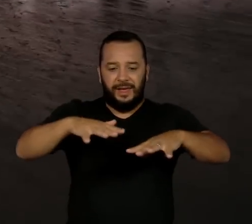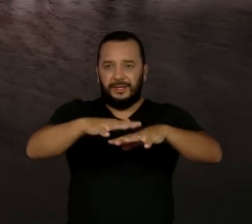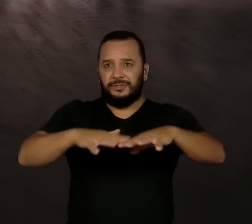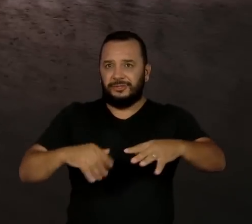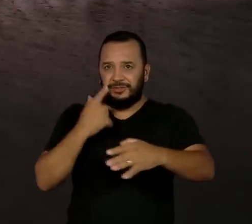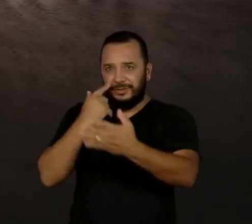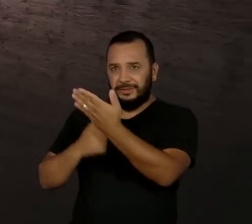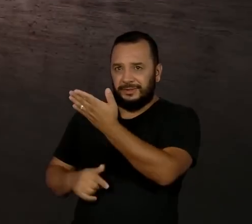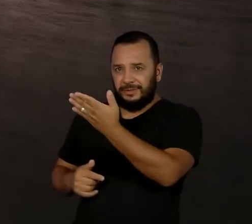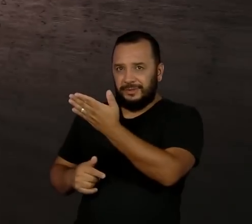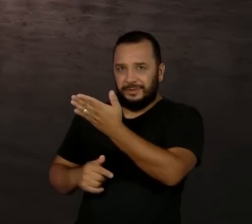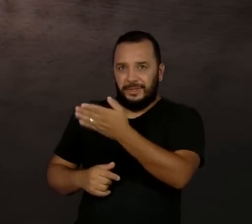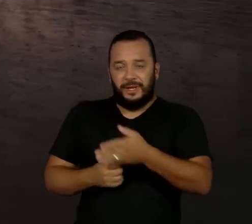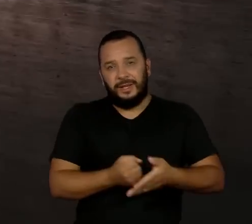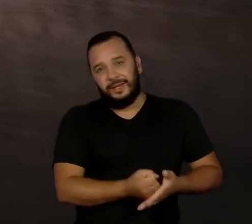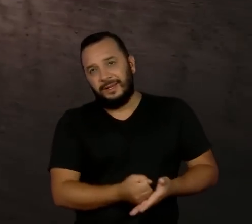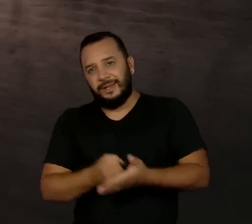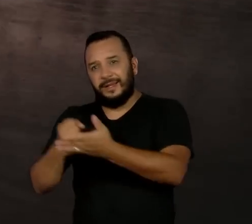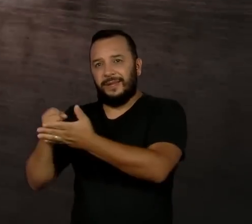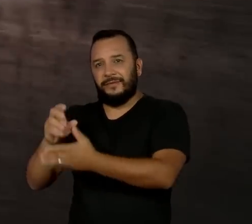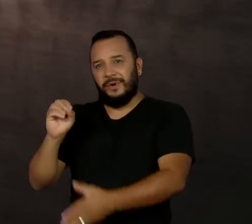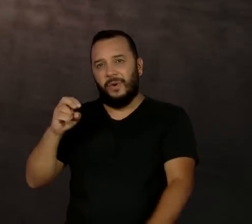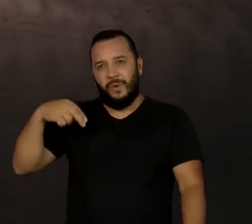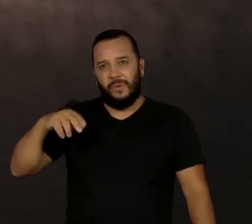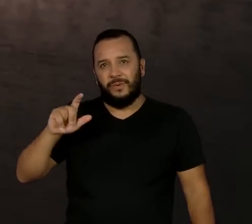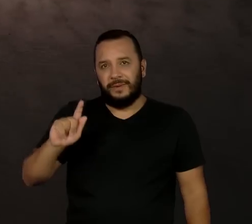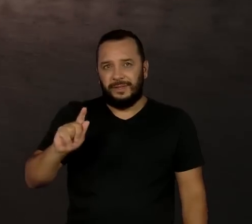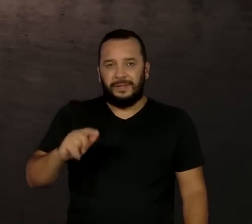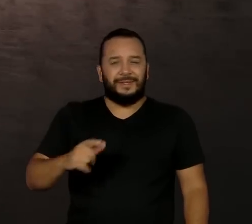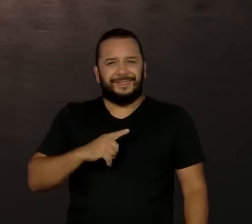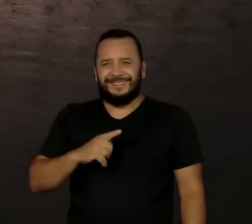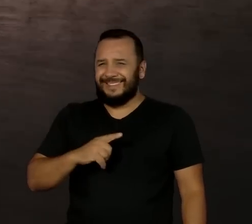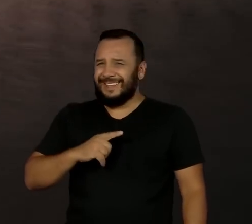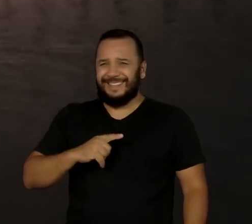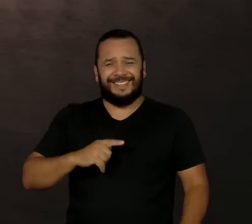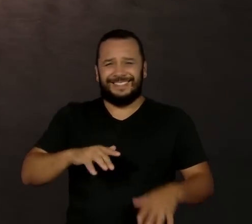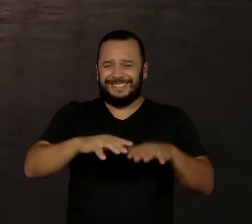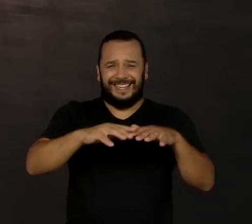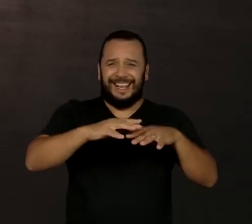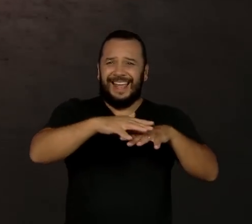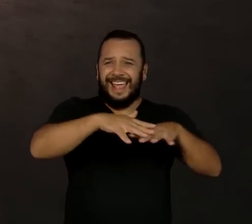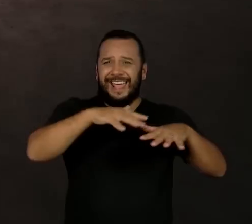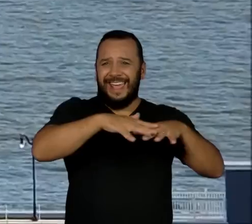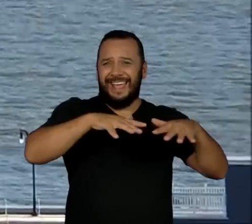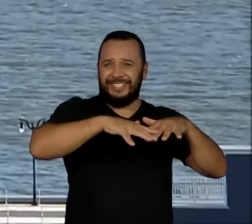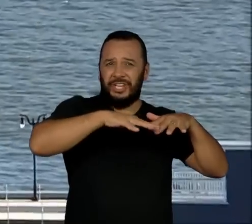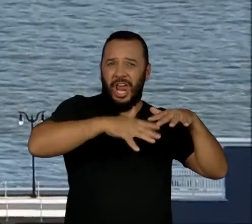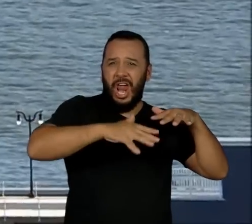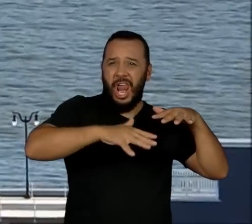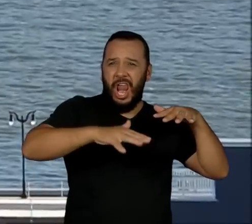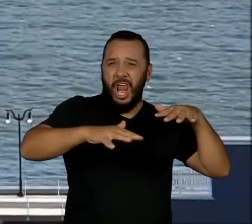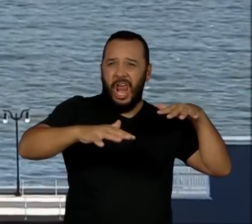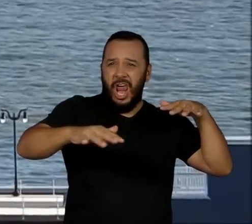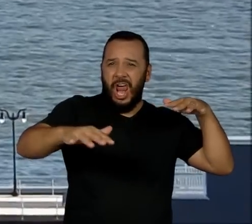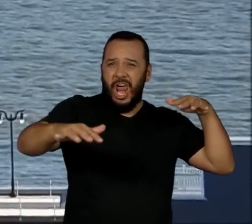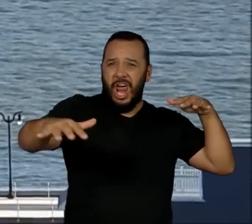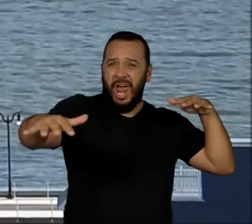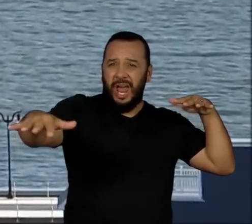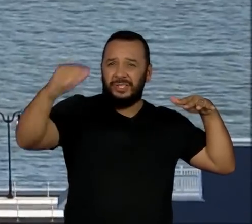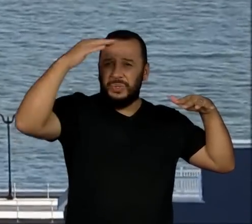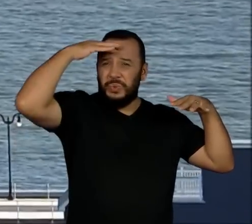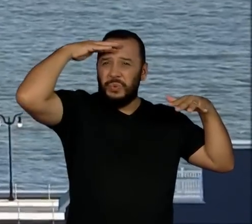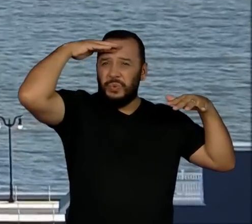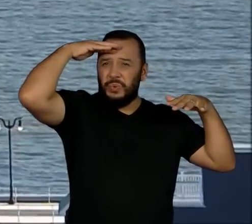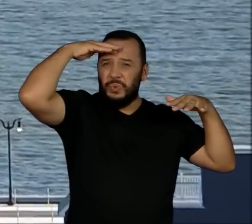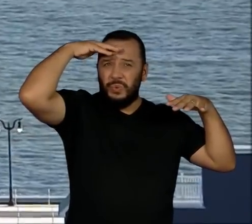encaminha para a ONG. São centenas de metros de rede, às vezes chega a quilômetros, que são estendidas